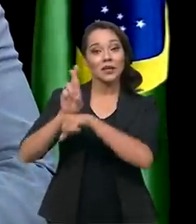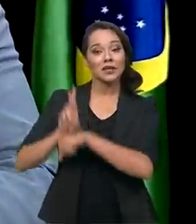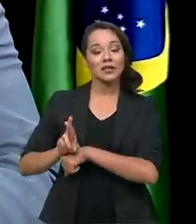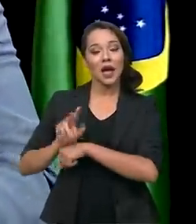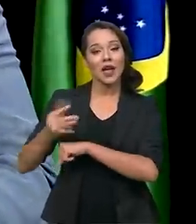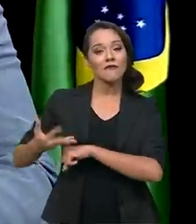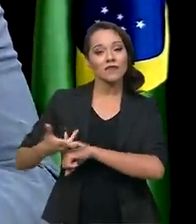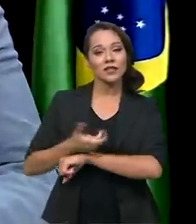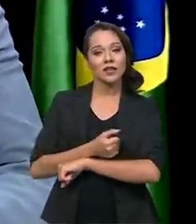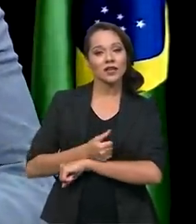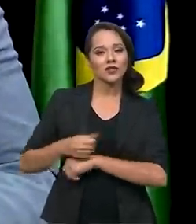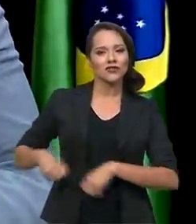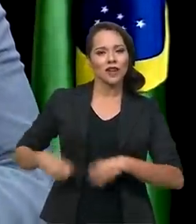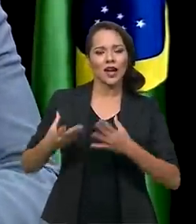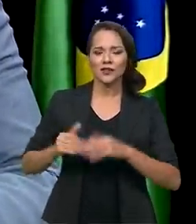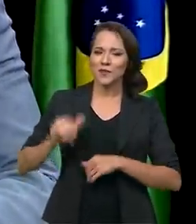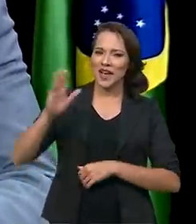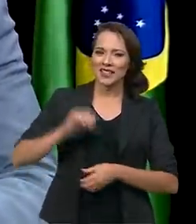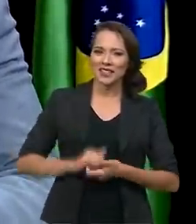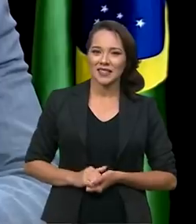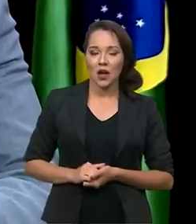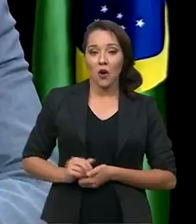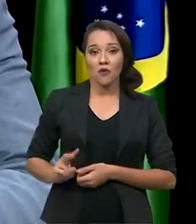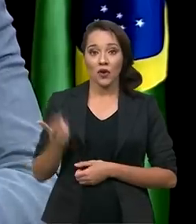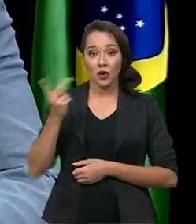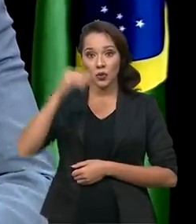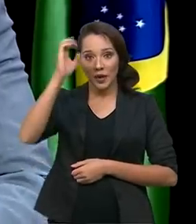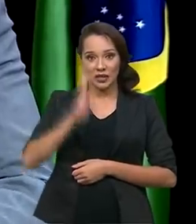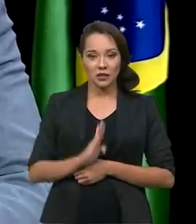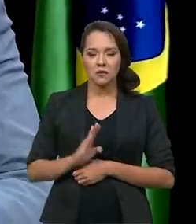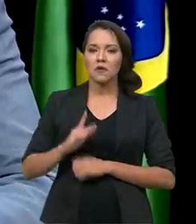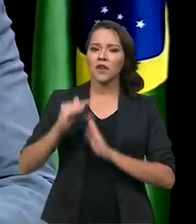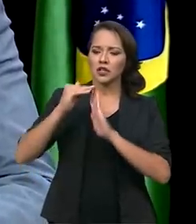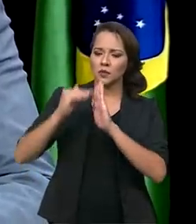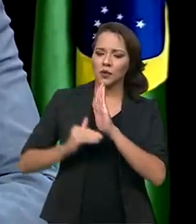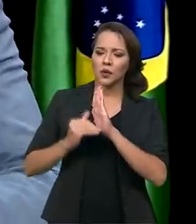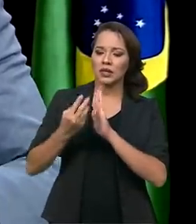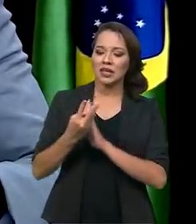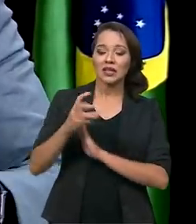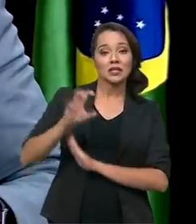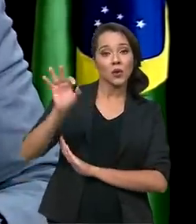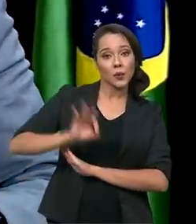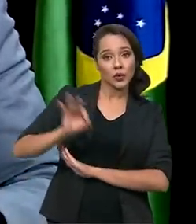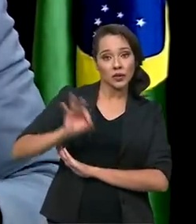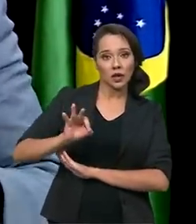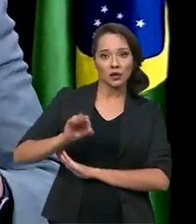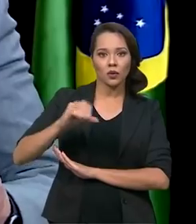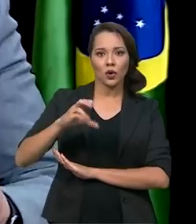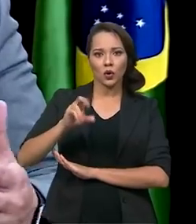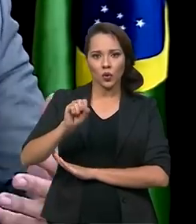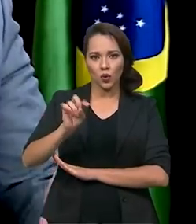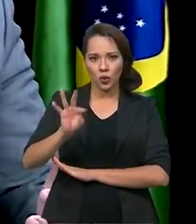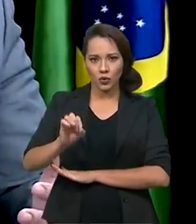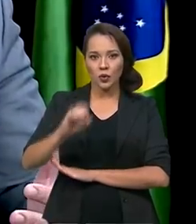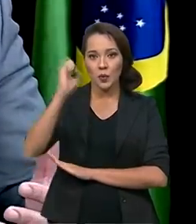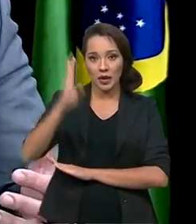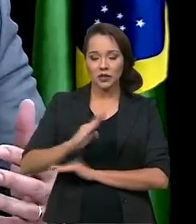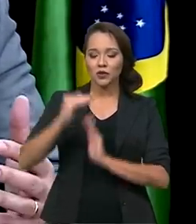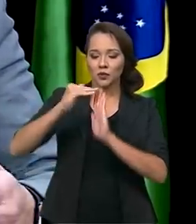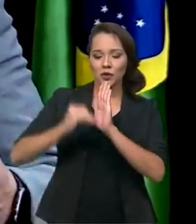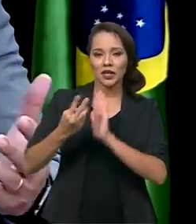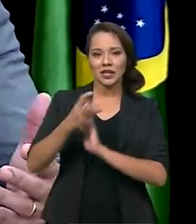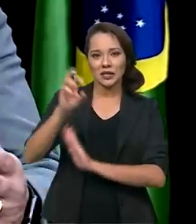ganho de eficiência e de custo muito grande. O custo Brasil, a gente estima que deve cair 35% com essa disponibilidade de